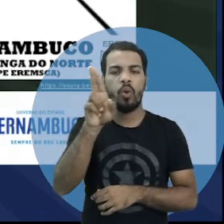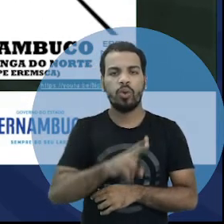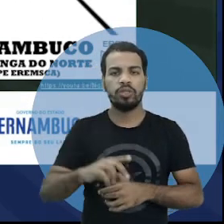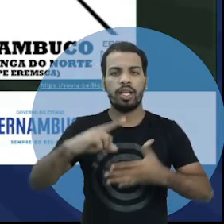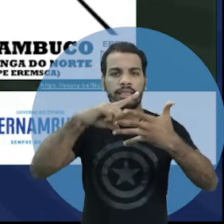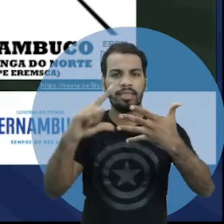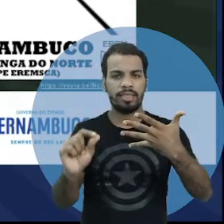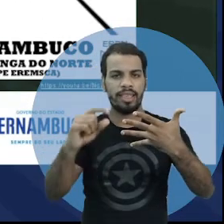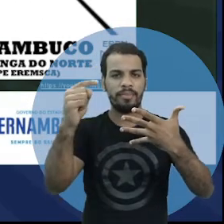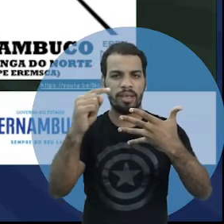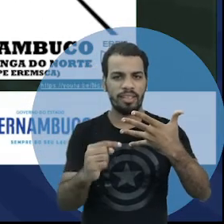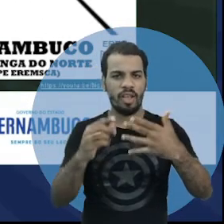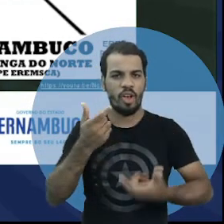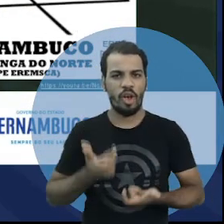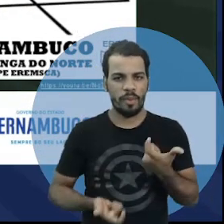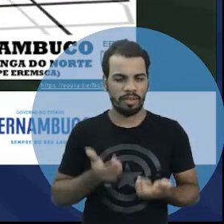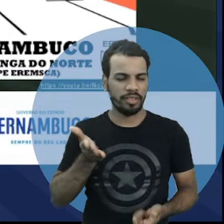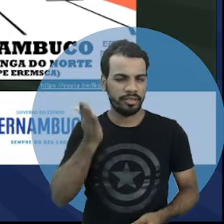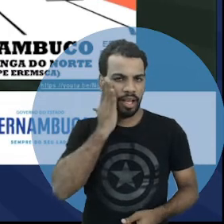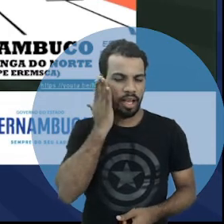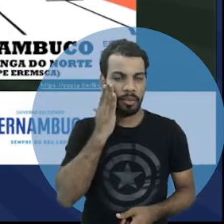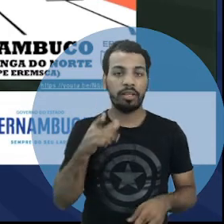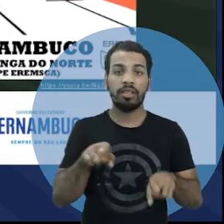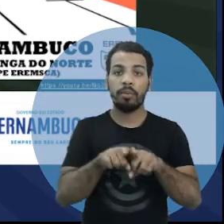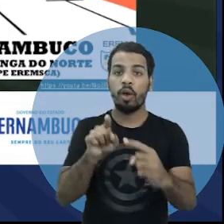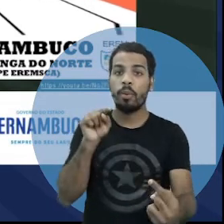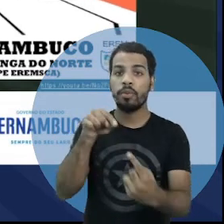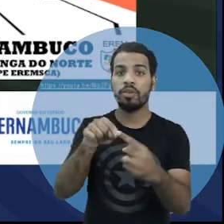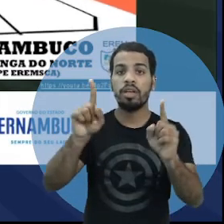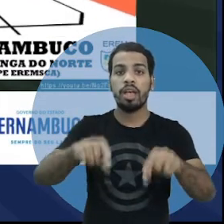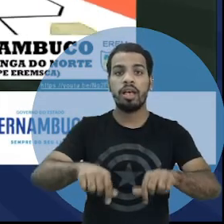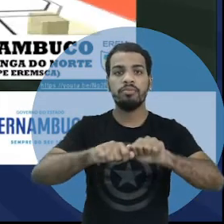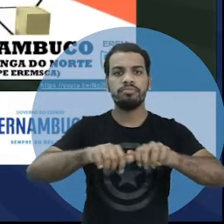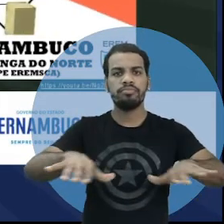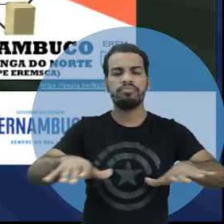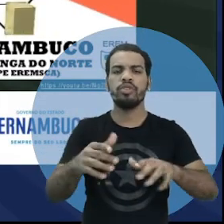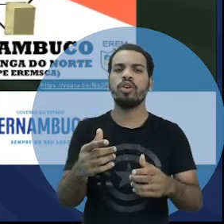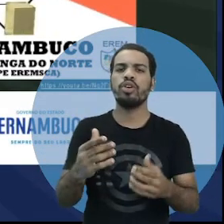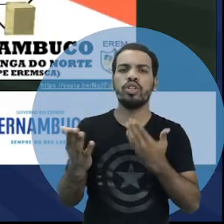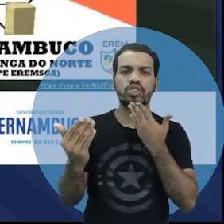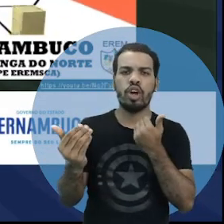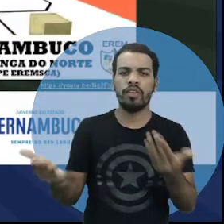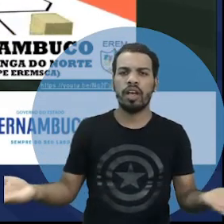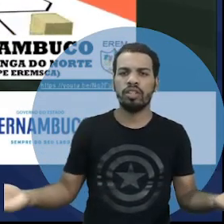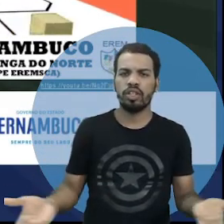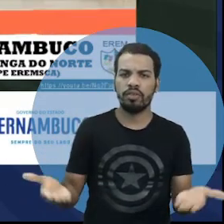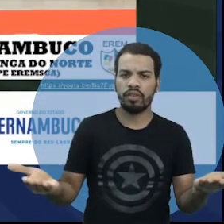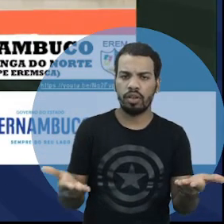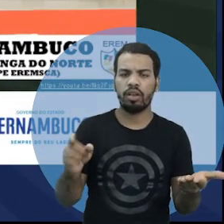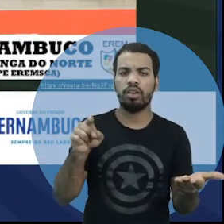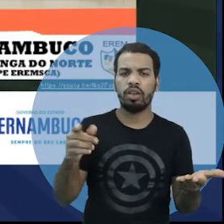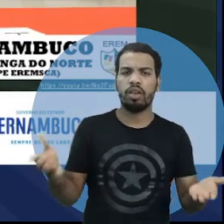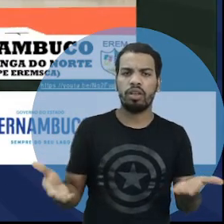da robótica, como a gente já sabe, e ela tem um objetivo aí de estimular os jovens, seja na